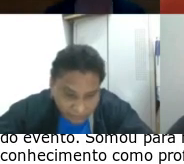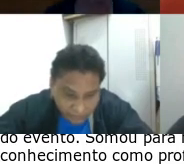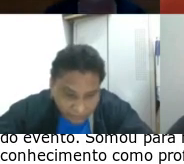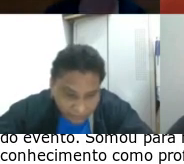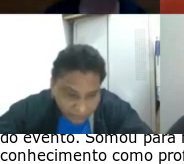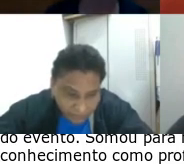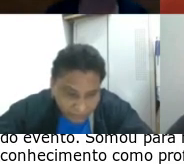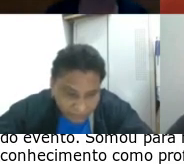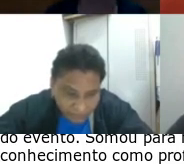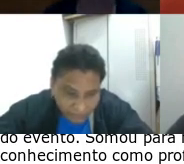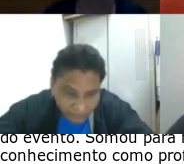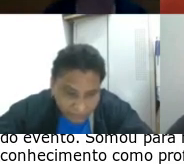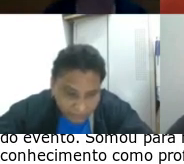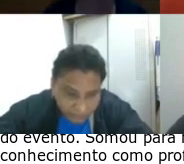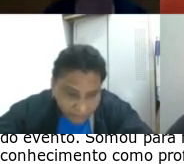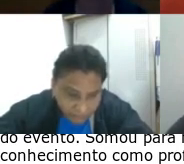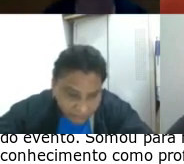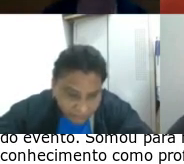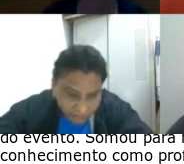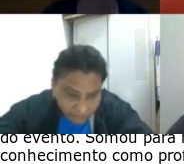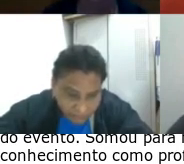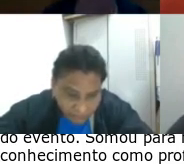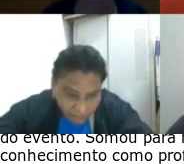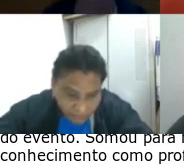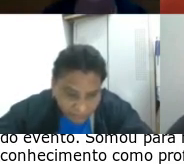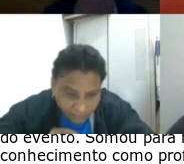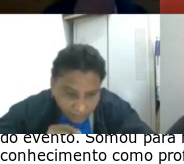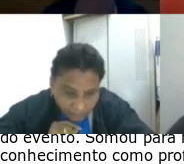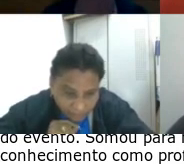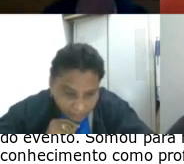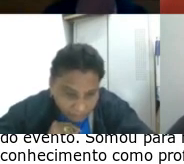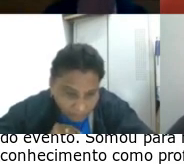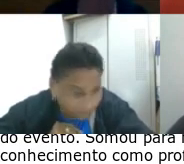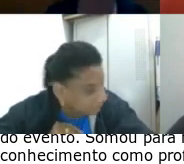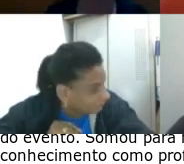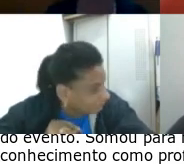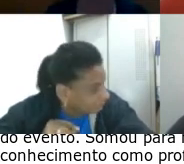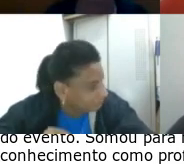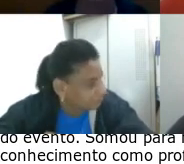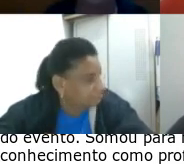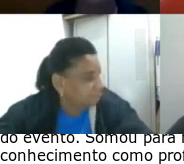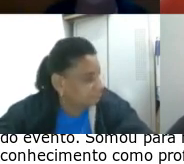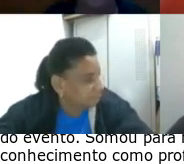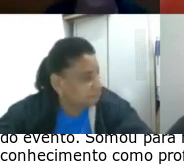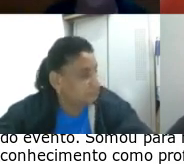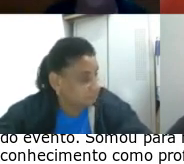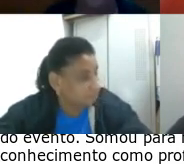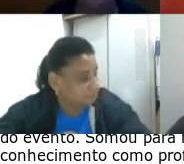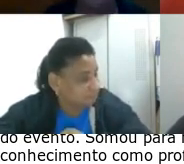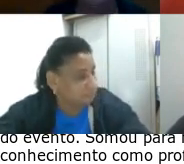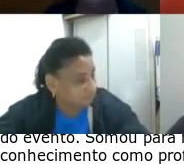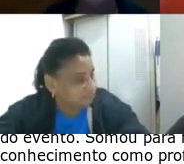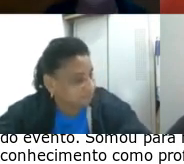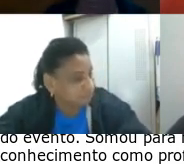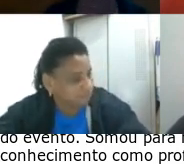possibilidade de ter esse webinar então muito muito obrigada a todos vocês tá bom gente boa tarde a todos muito obrigada mesmo quer